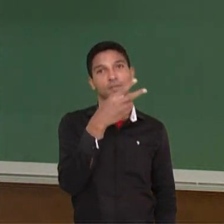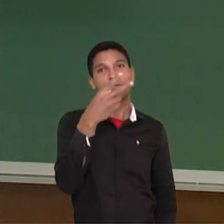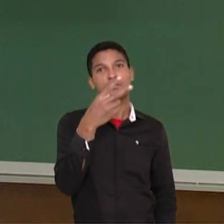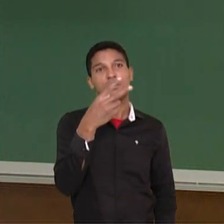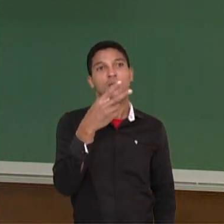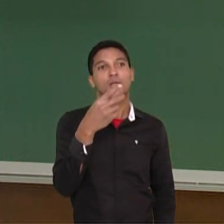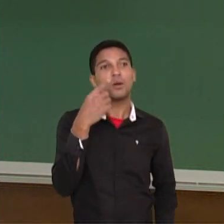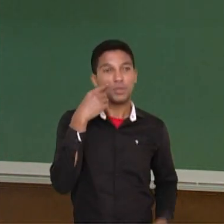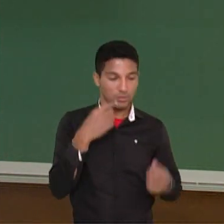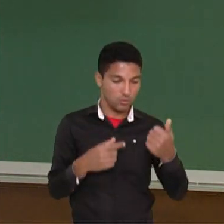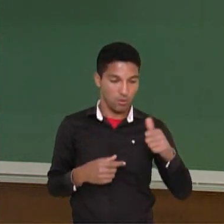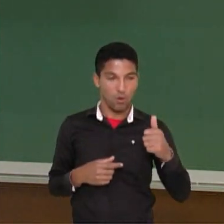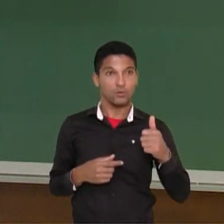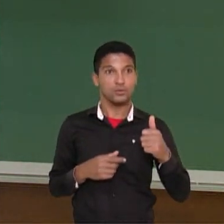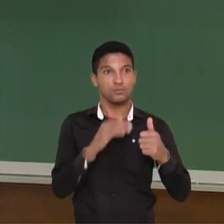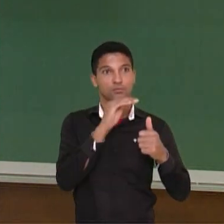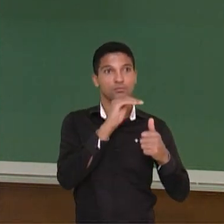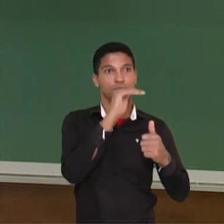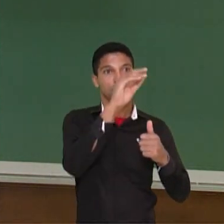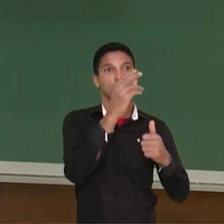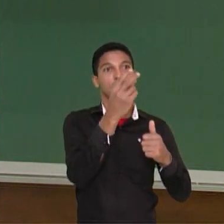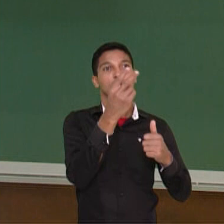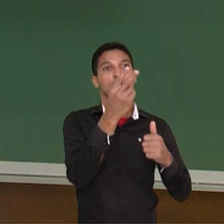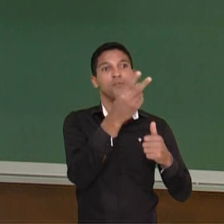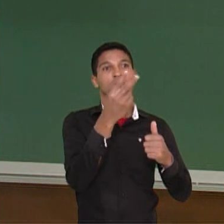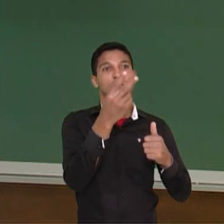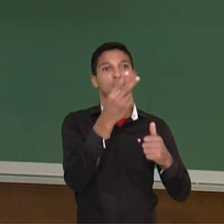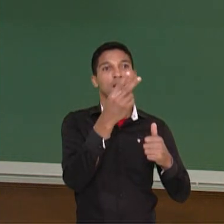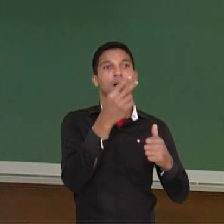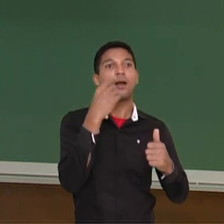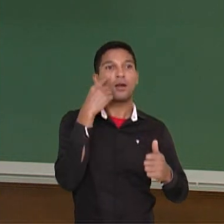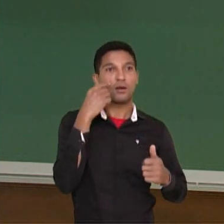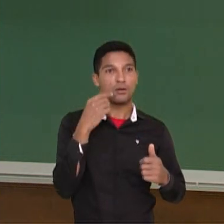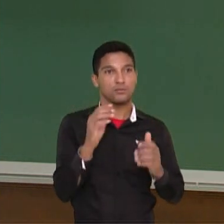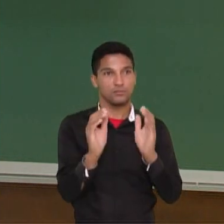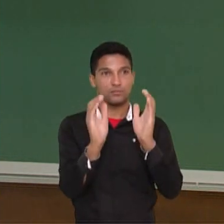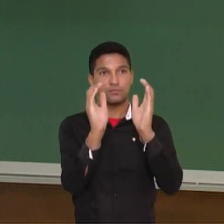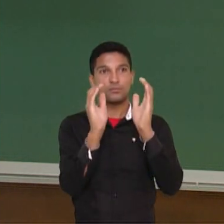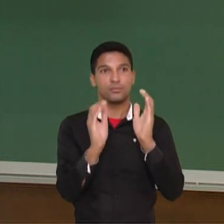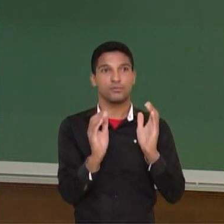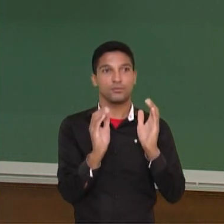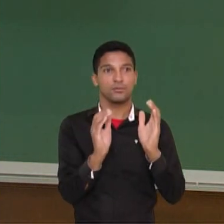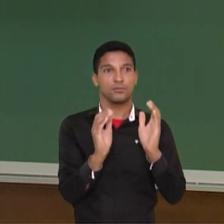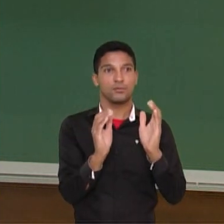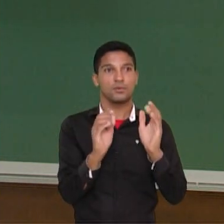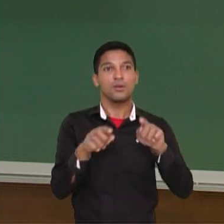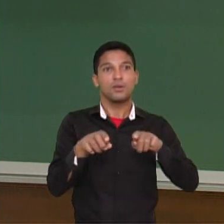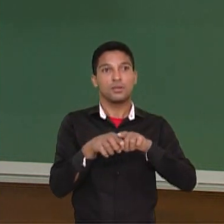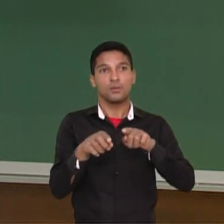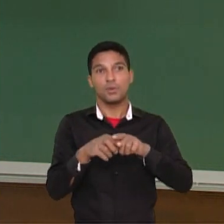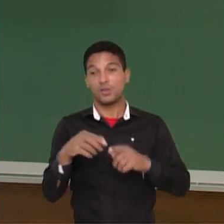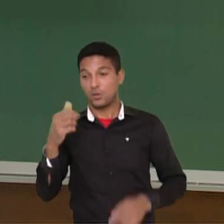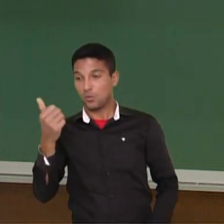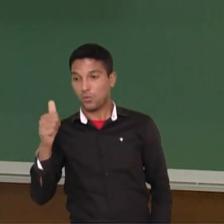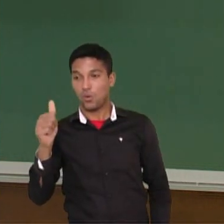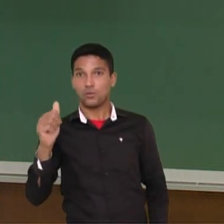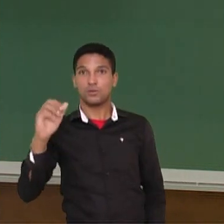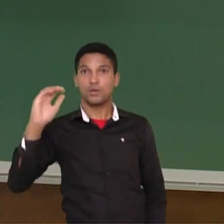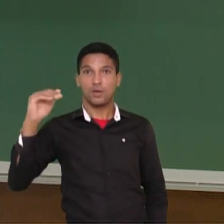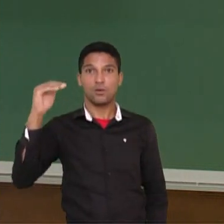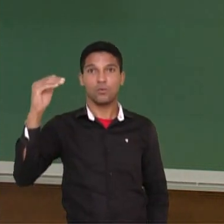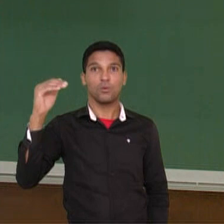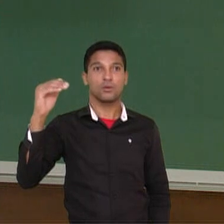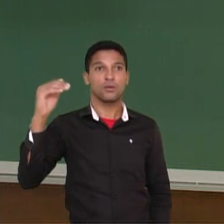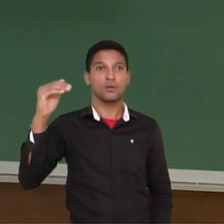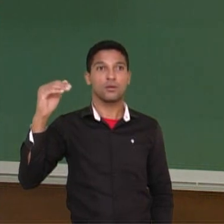11 aparecendo no termo do meio e o 11 aparecendo lá. E claro, né? Além do 11, tem que aparecer o H que está aqui e um 2.